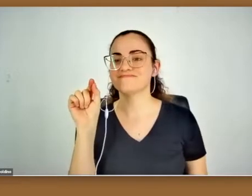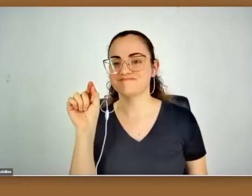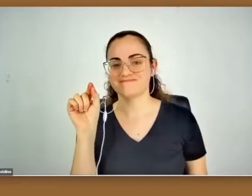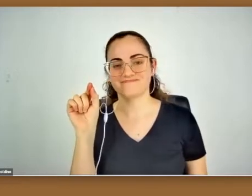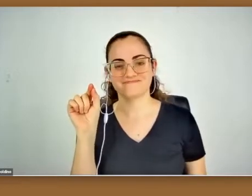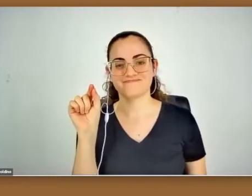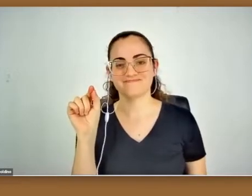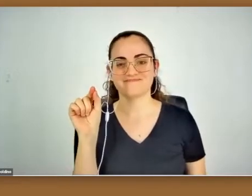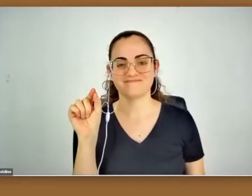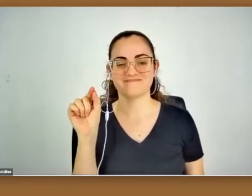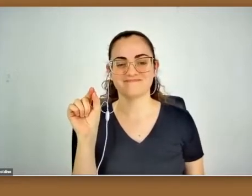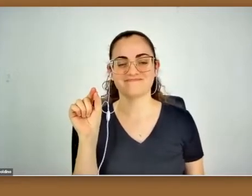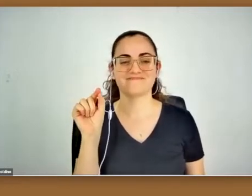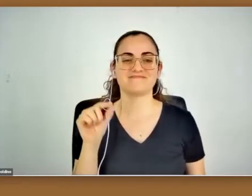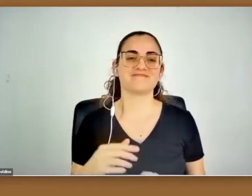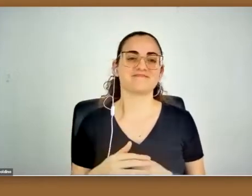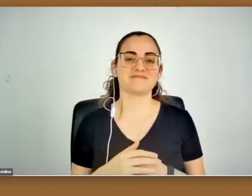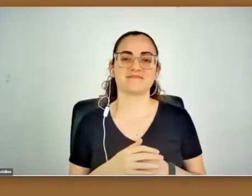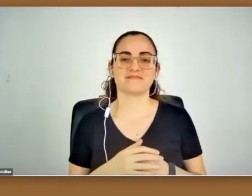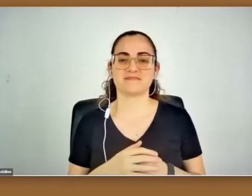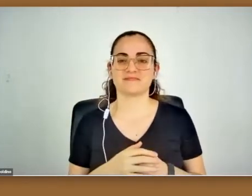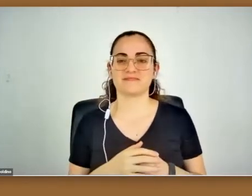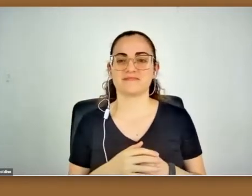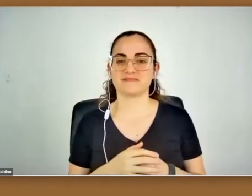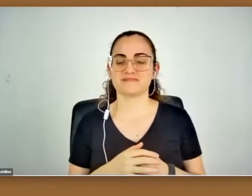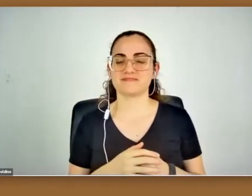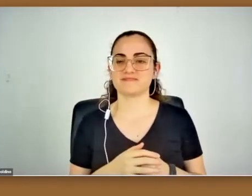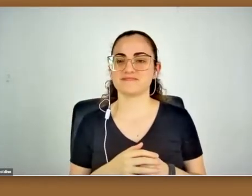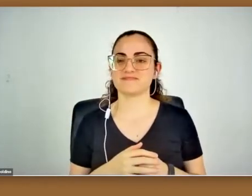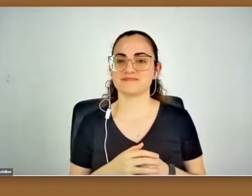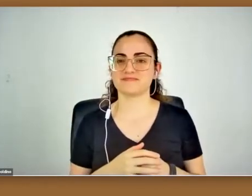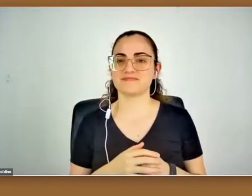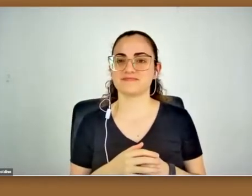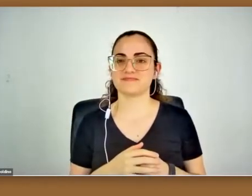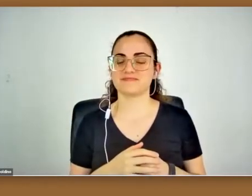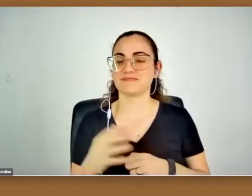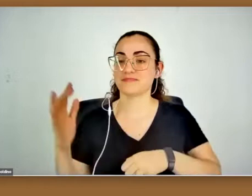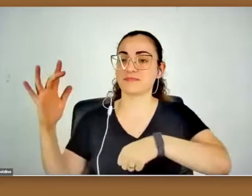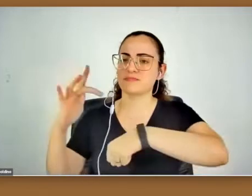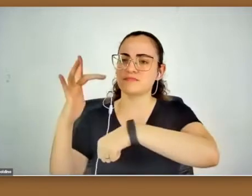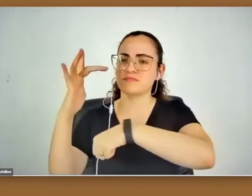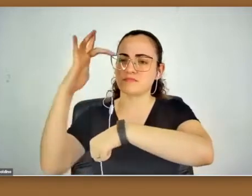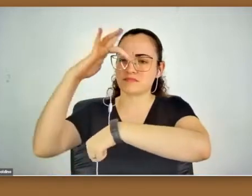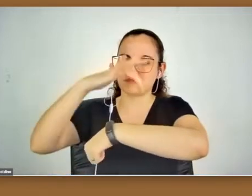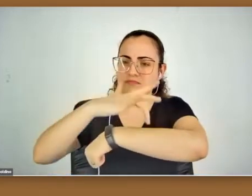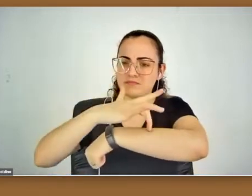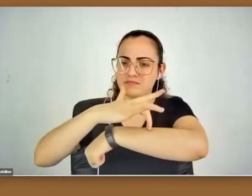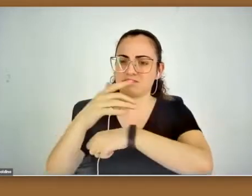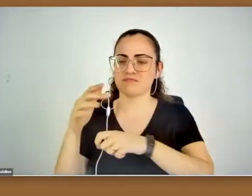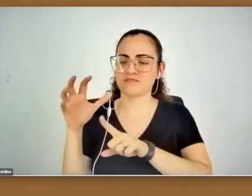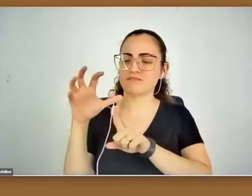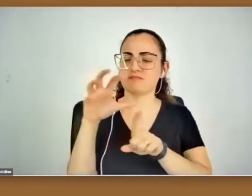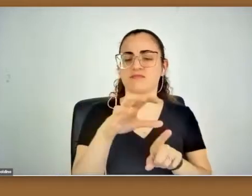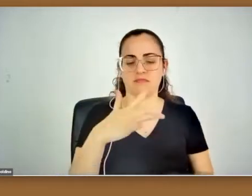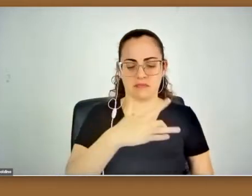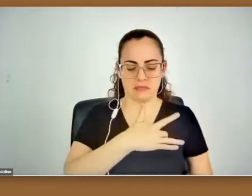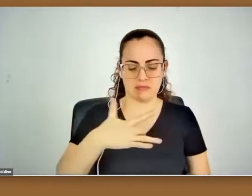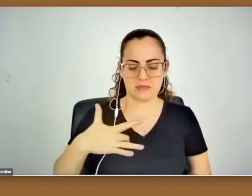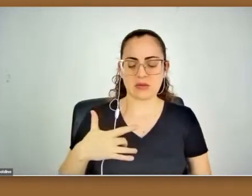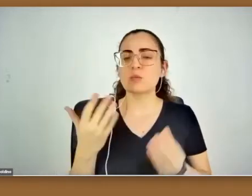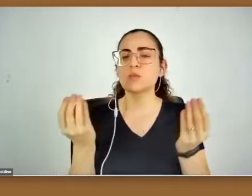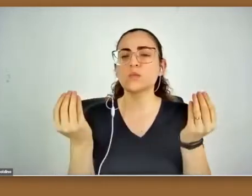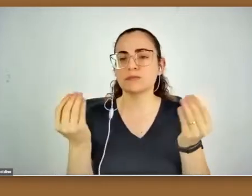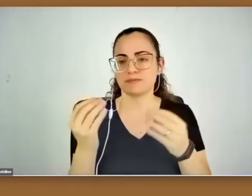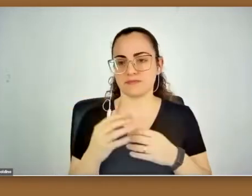está ligado em relação à saúde única? Que aí eu falei com vocês, né? Tem a ver com o meio ambiente, tem a ver